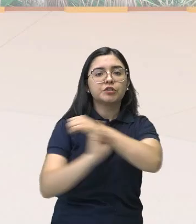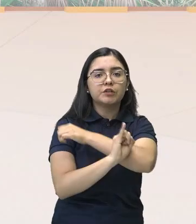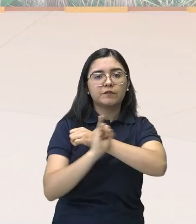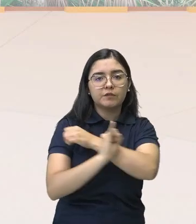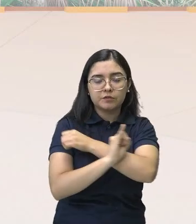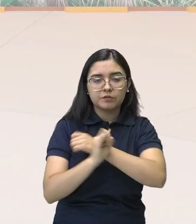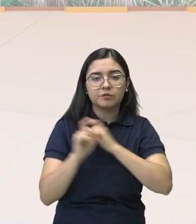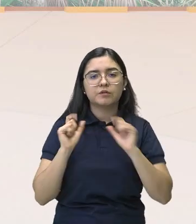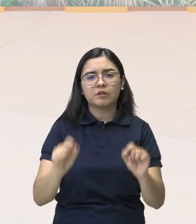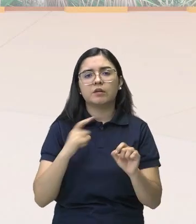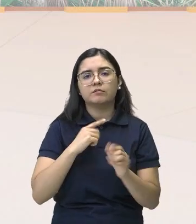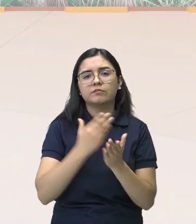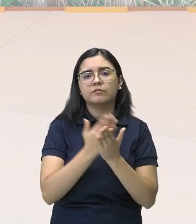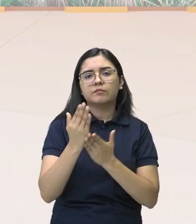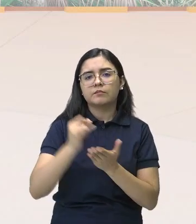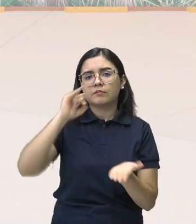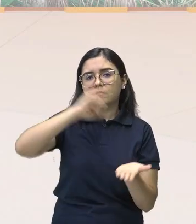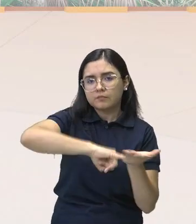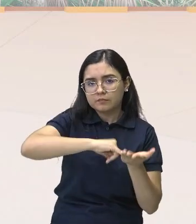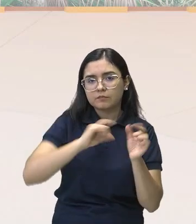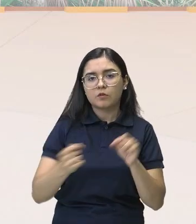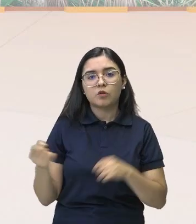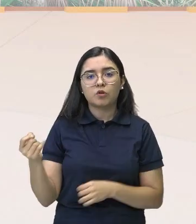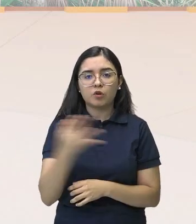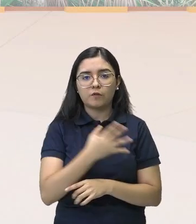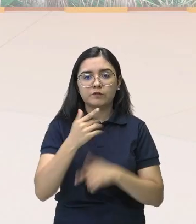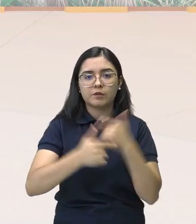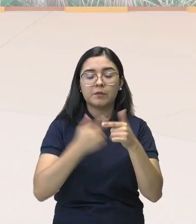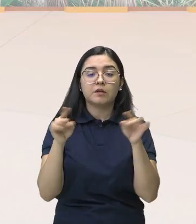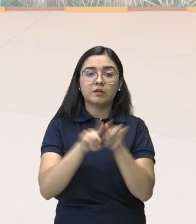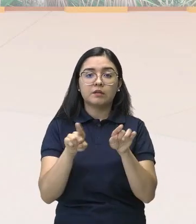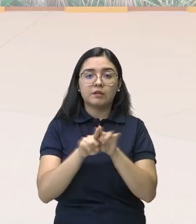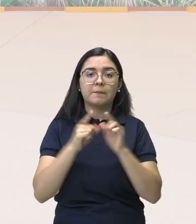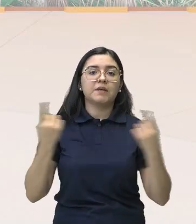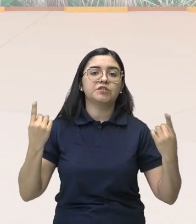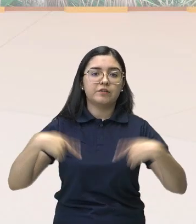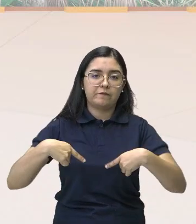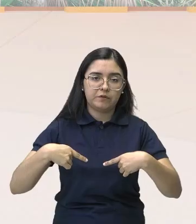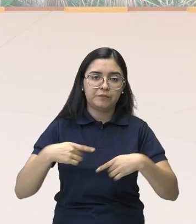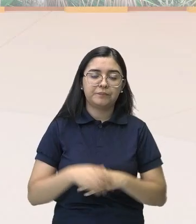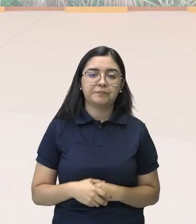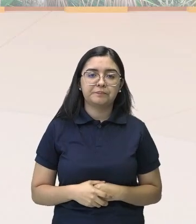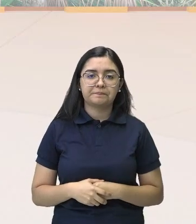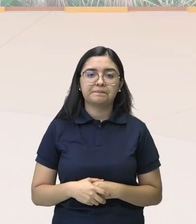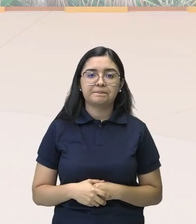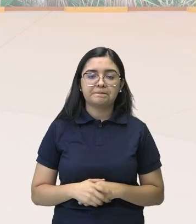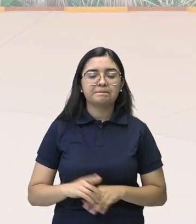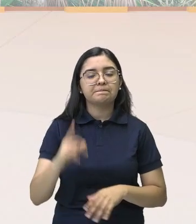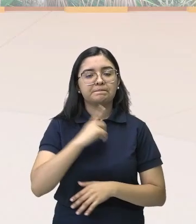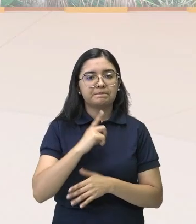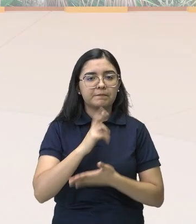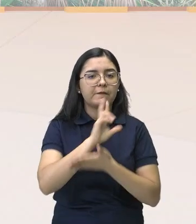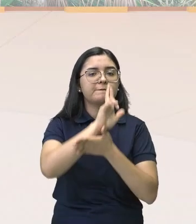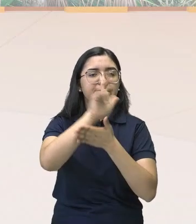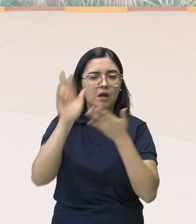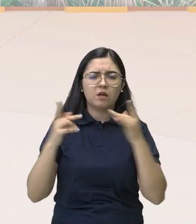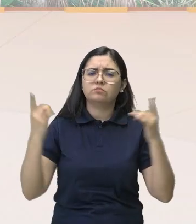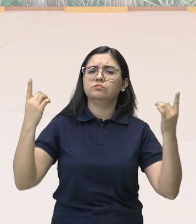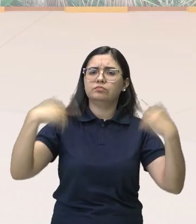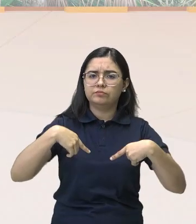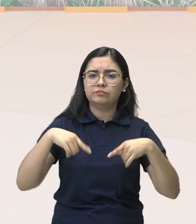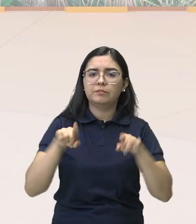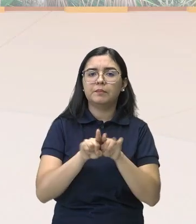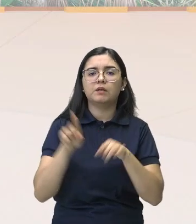infraestrutura que introduzem novas demandas e desafios. Existem muitos desafios